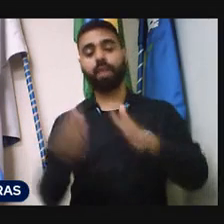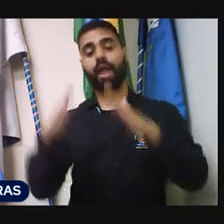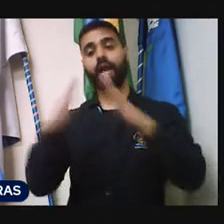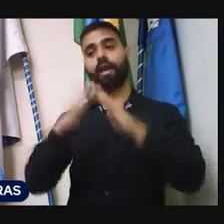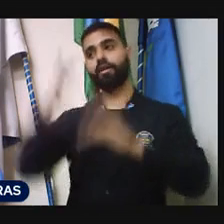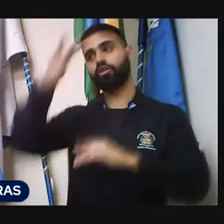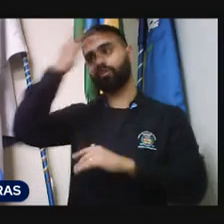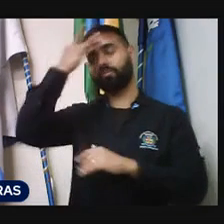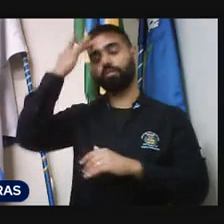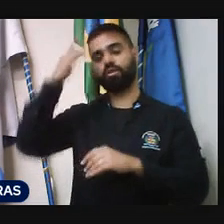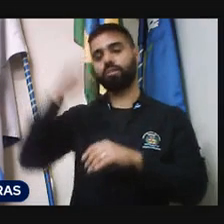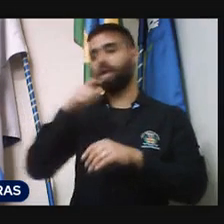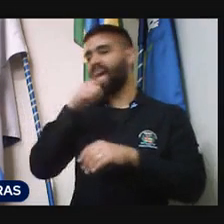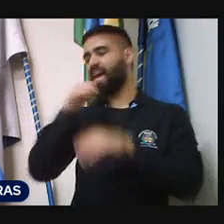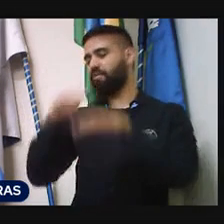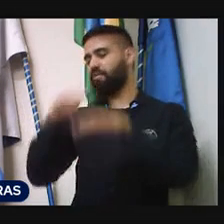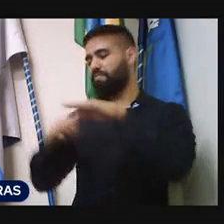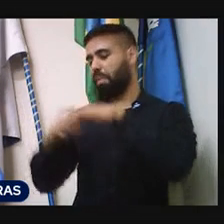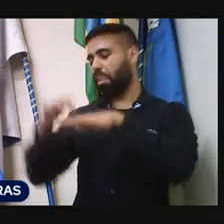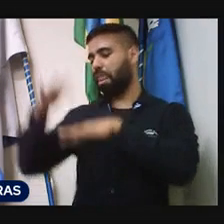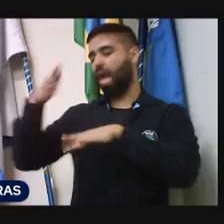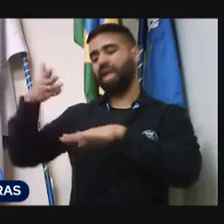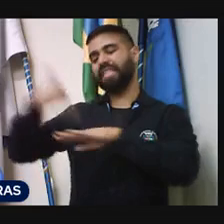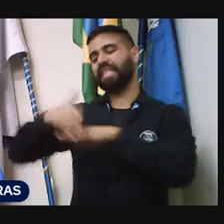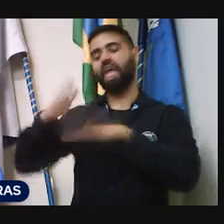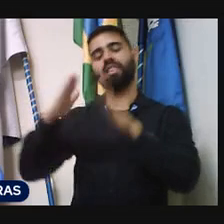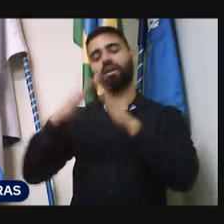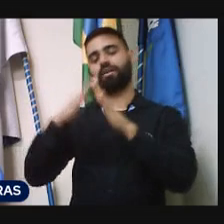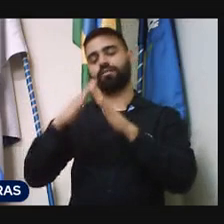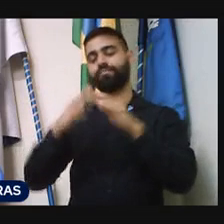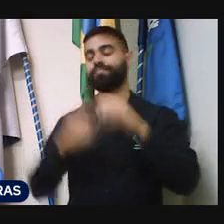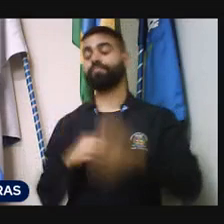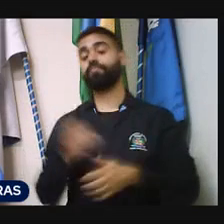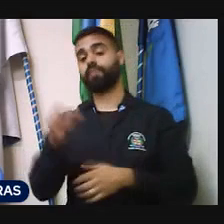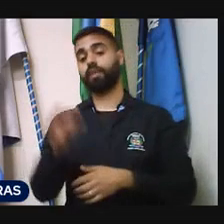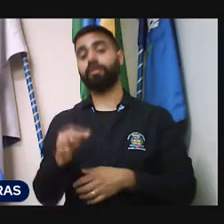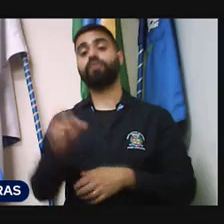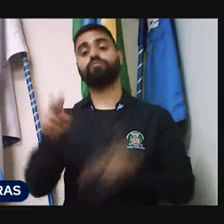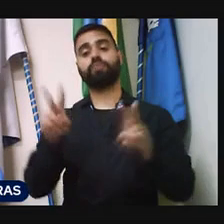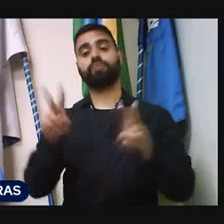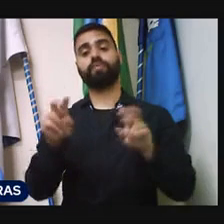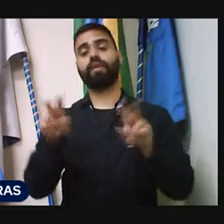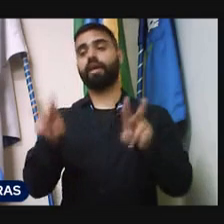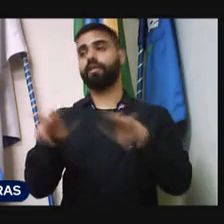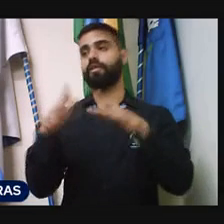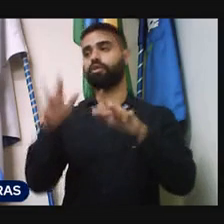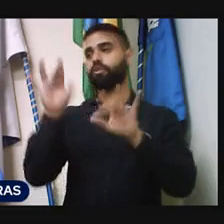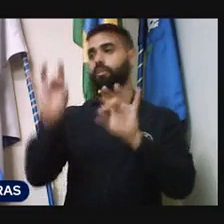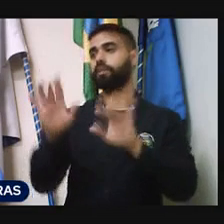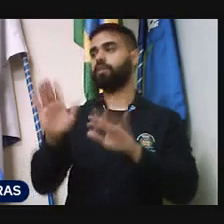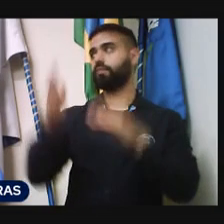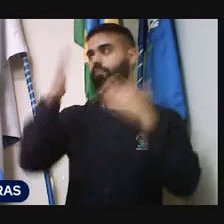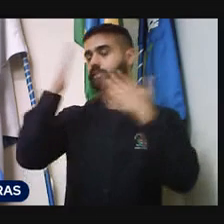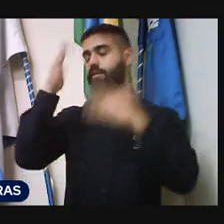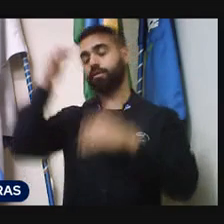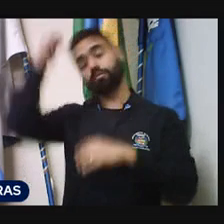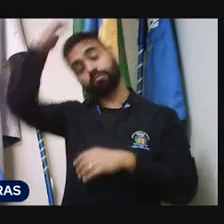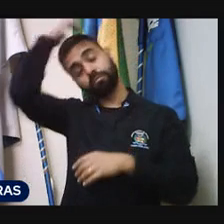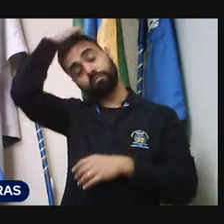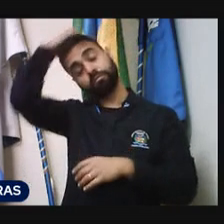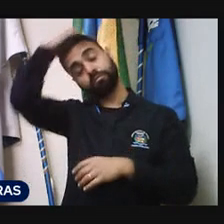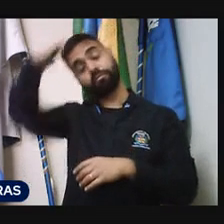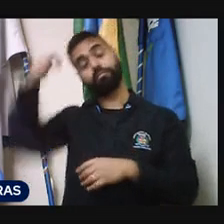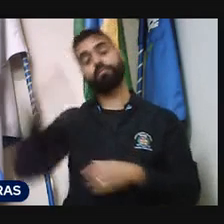moradora causando inundações e número de transtornos na certeza de coração de vencer a especial atenção de vossa excelência desde antecipo meus